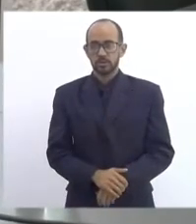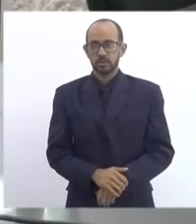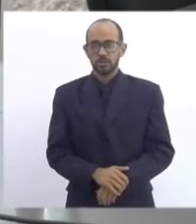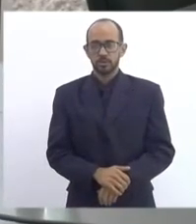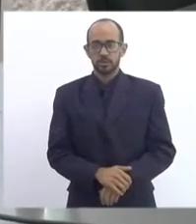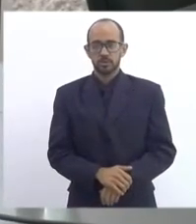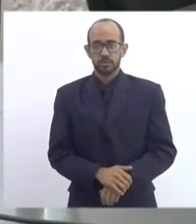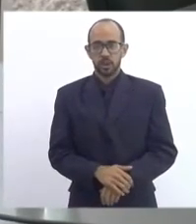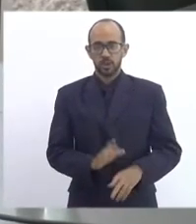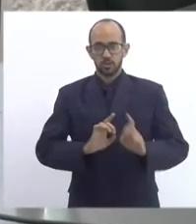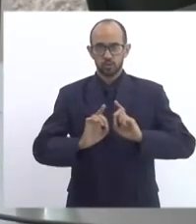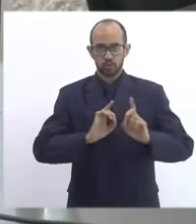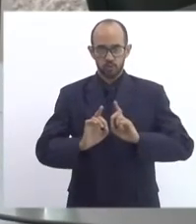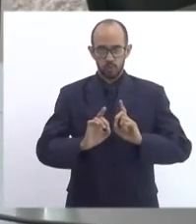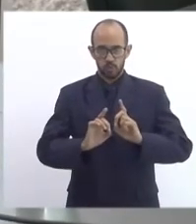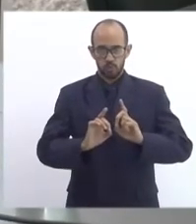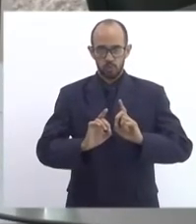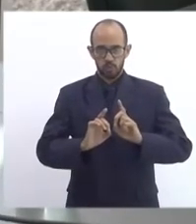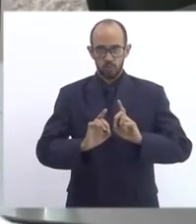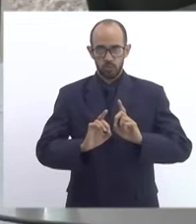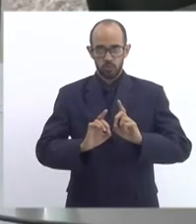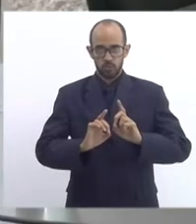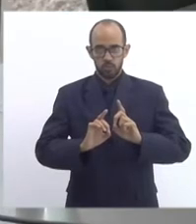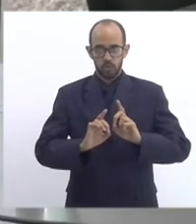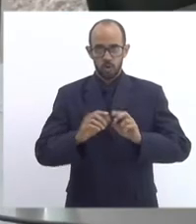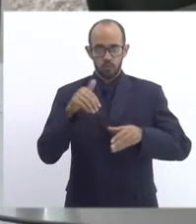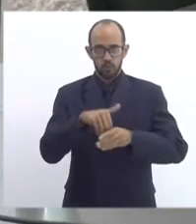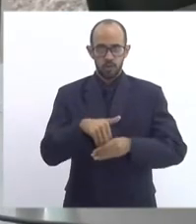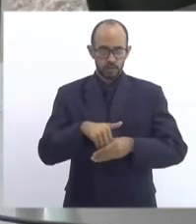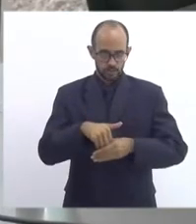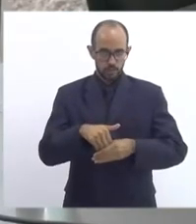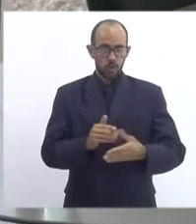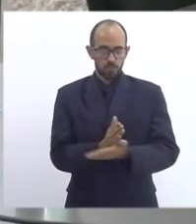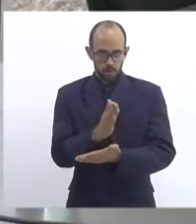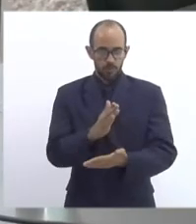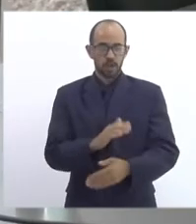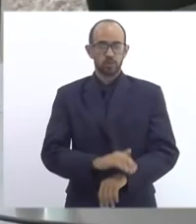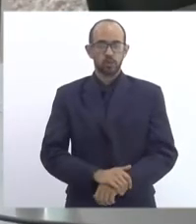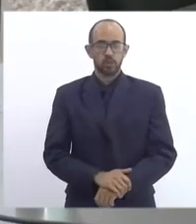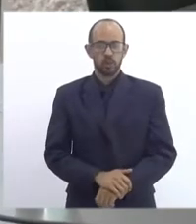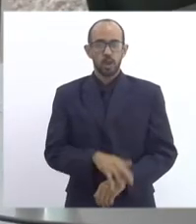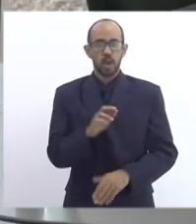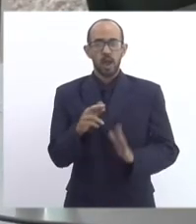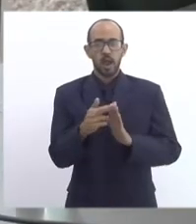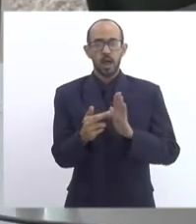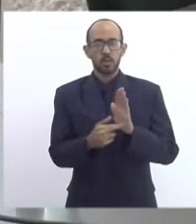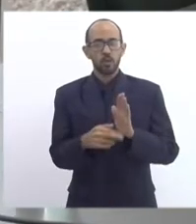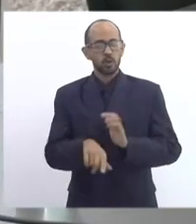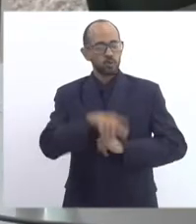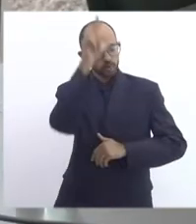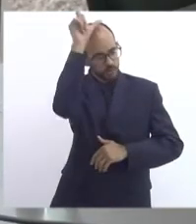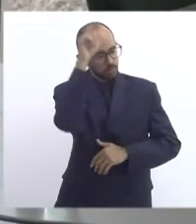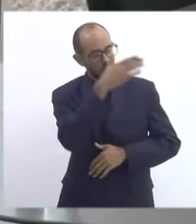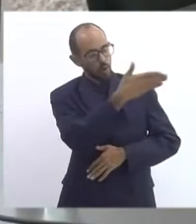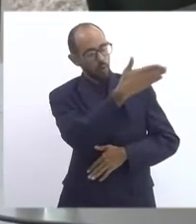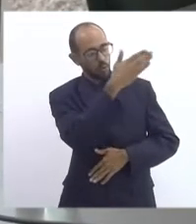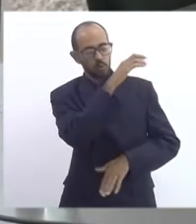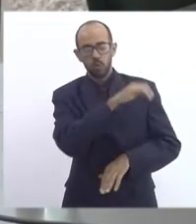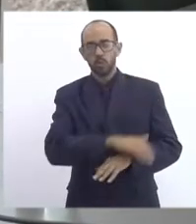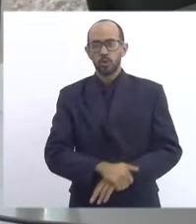Em discussão, em votação, aprovado. Relator, deputado Luiz Paulo.